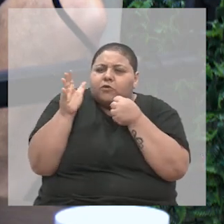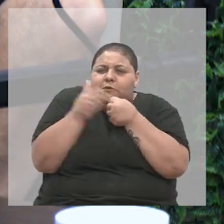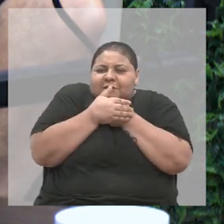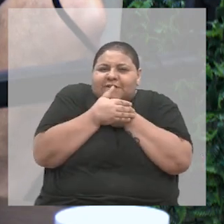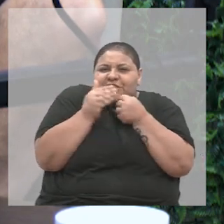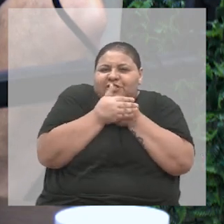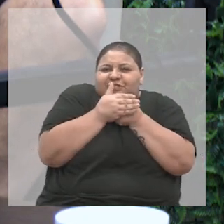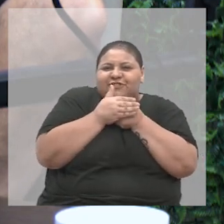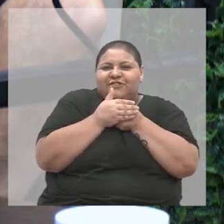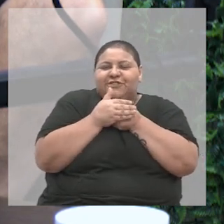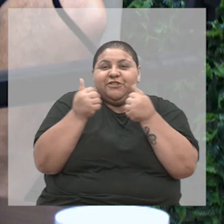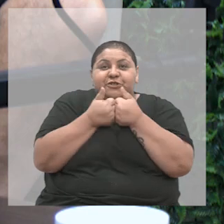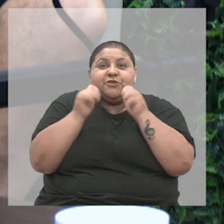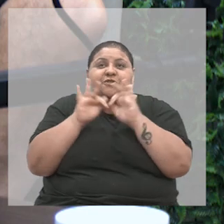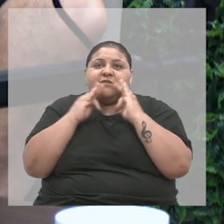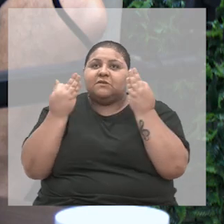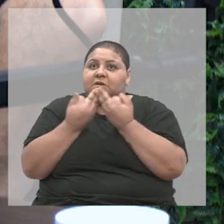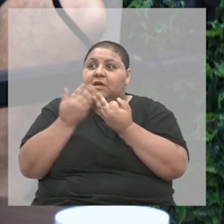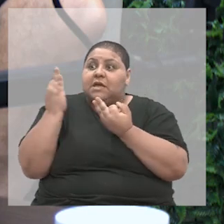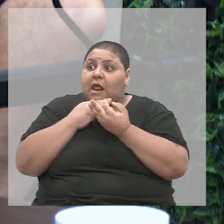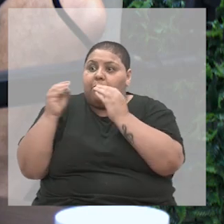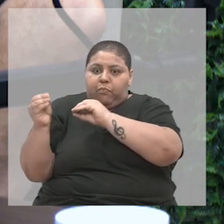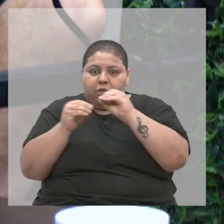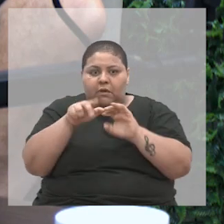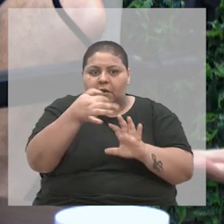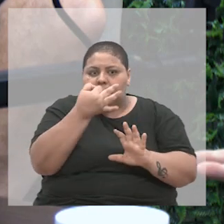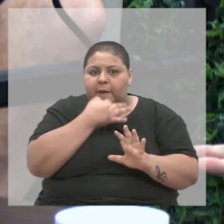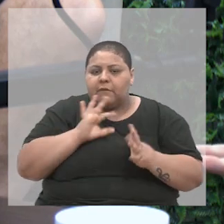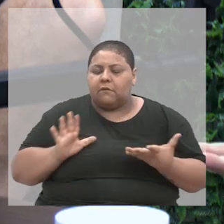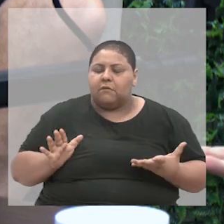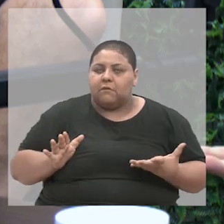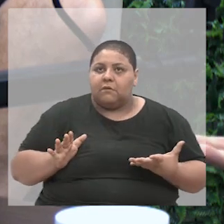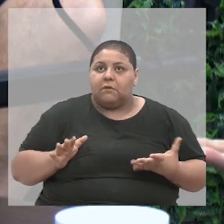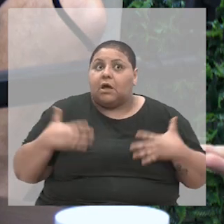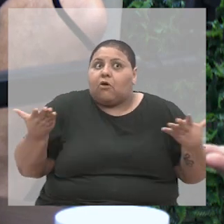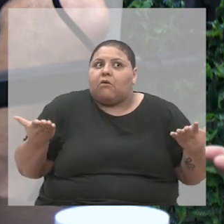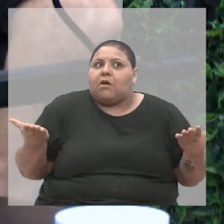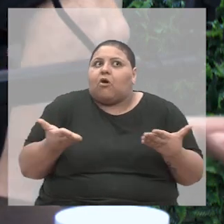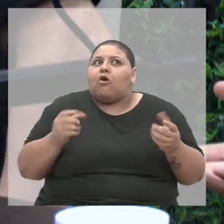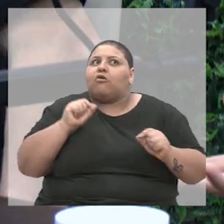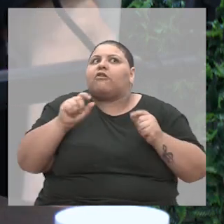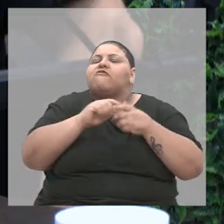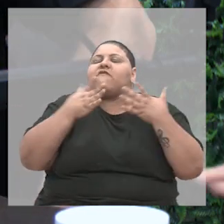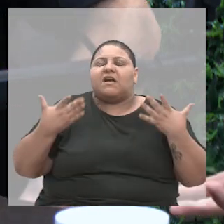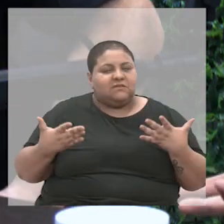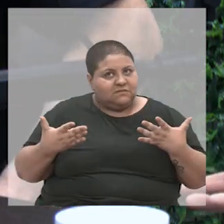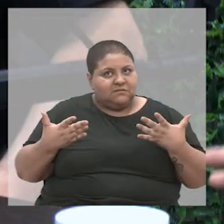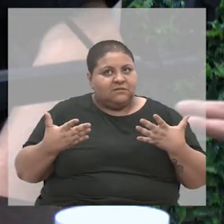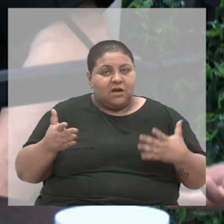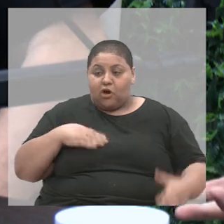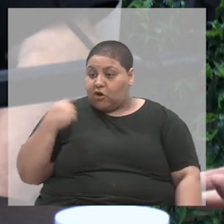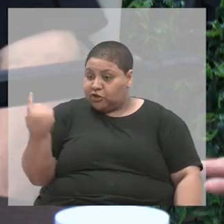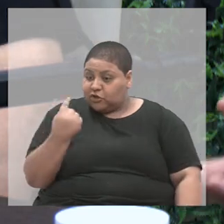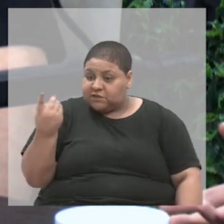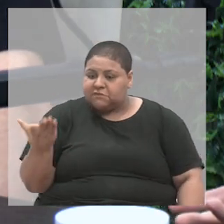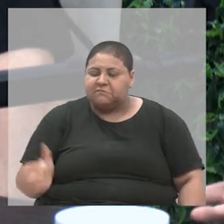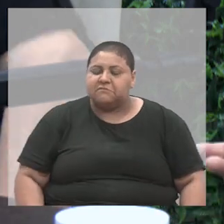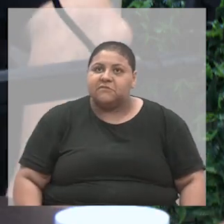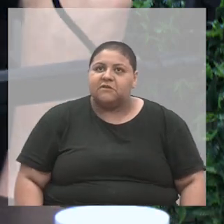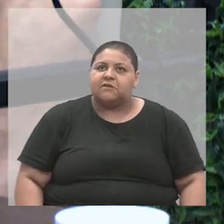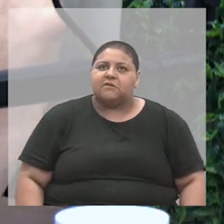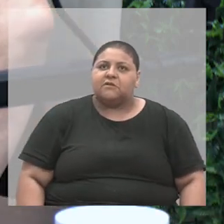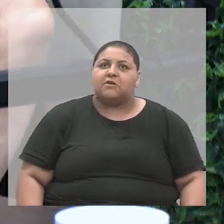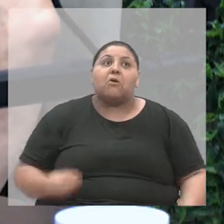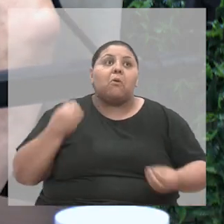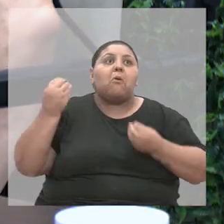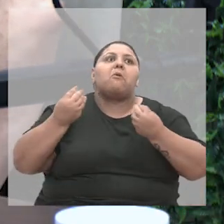família, e de uma hora para outra me mudar para cá e agora? Minha vida inteira eu tô... Tá sozinho, né? Tá sozinho, eu tô né? sozinho,